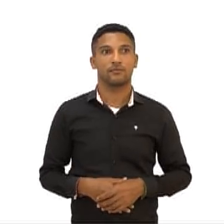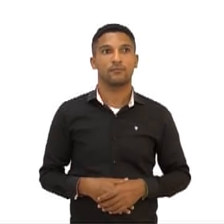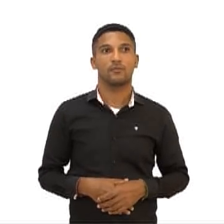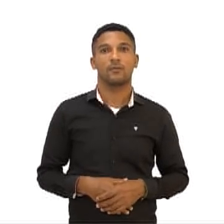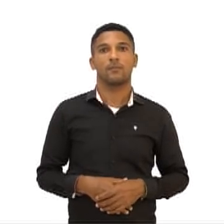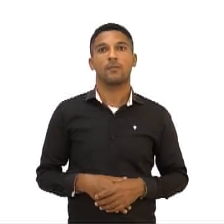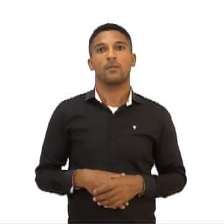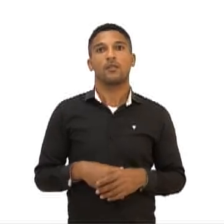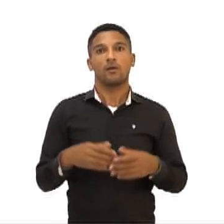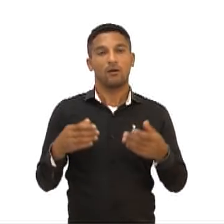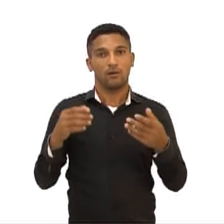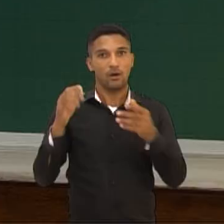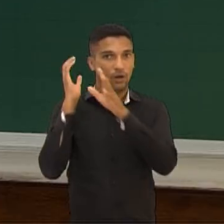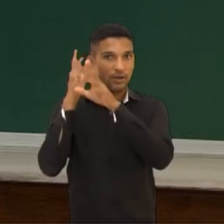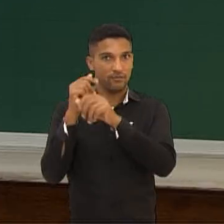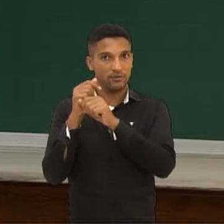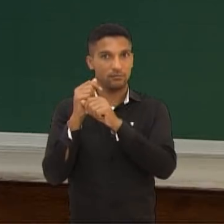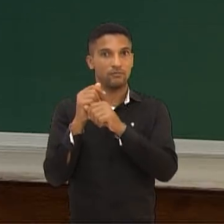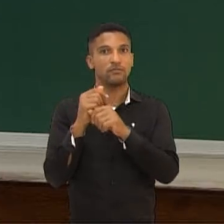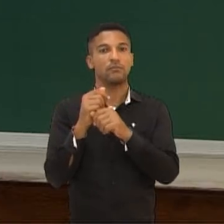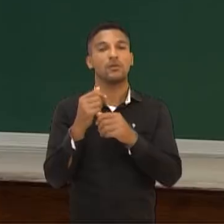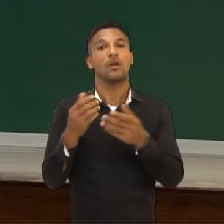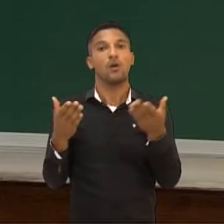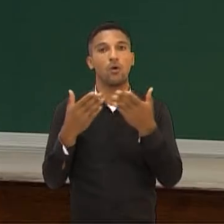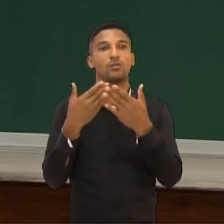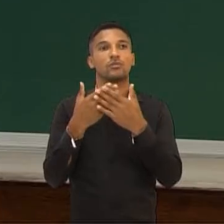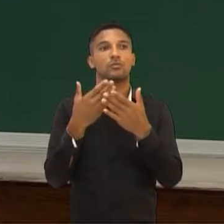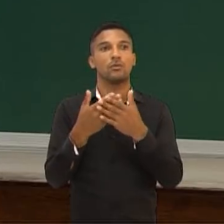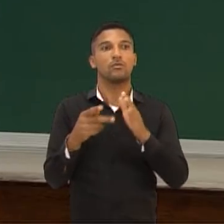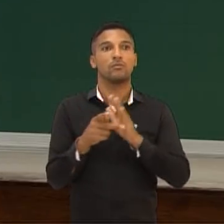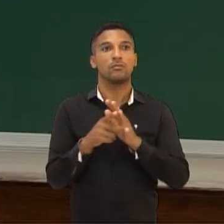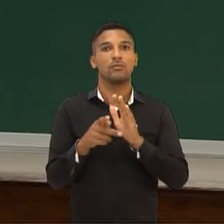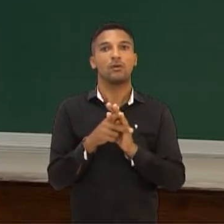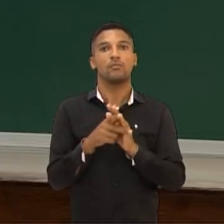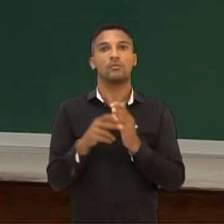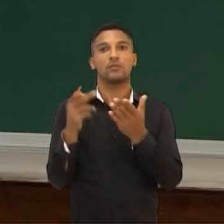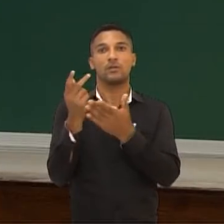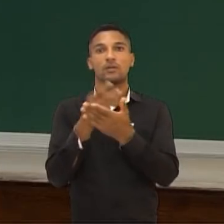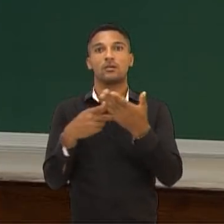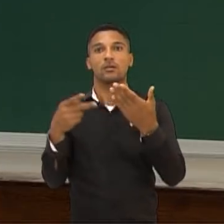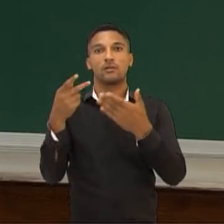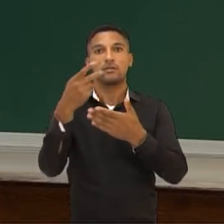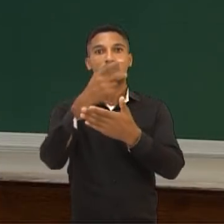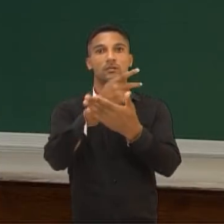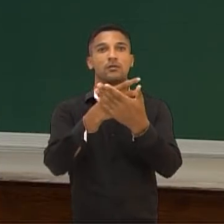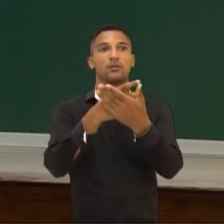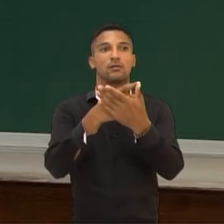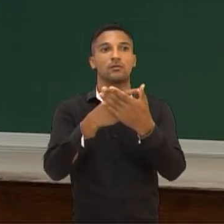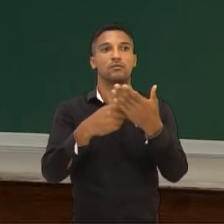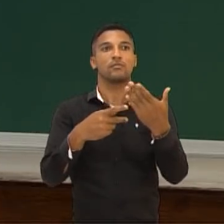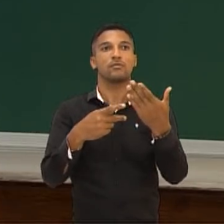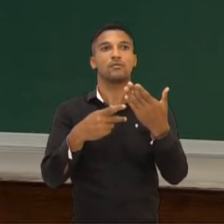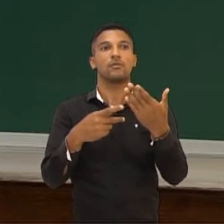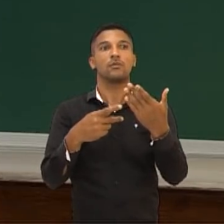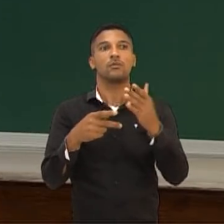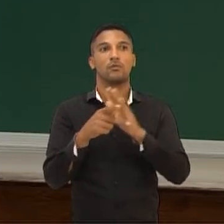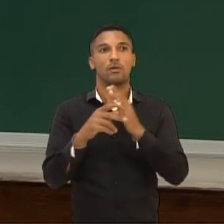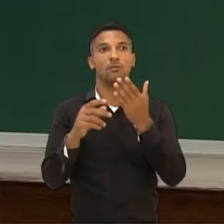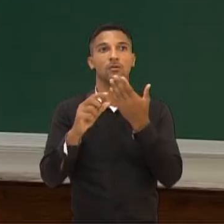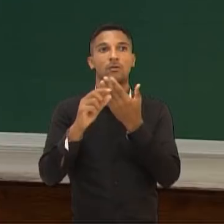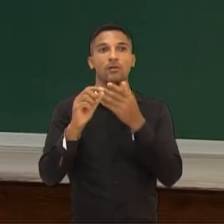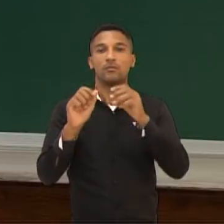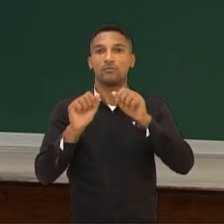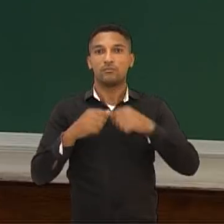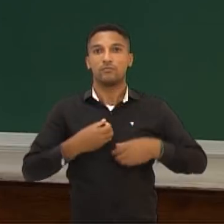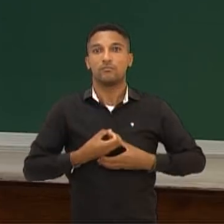a obra da Rosana Paulino, Assentamento 3, né? Que é essa obra aqui que traz essa proposta do enraizamento, né? Do